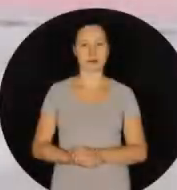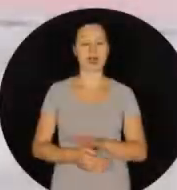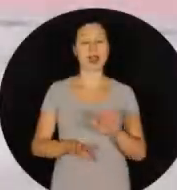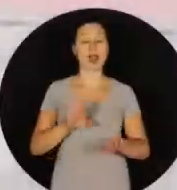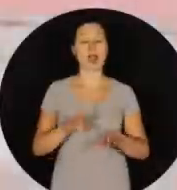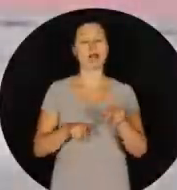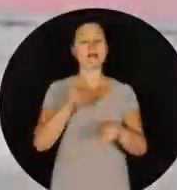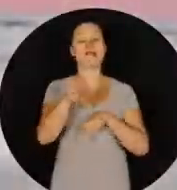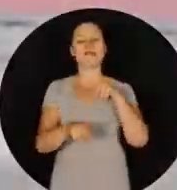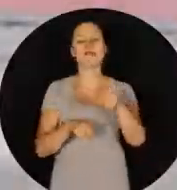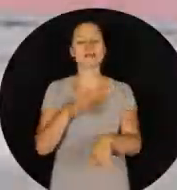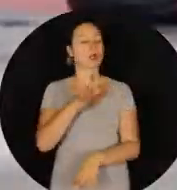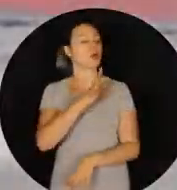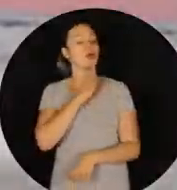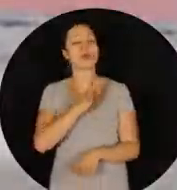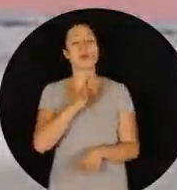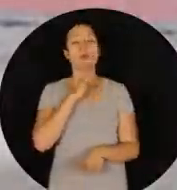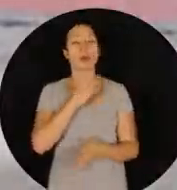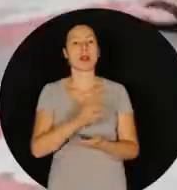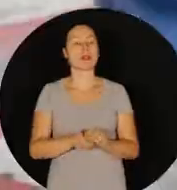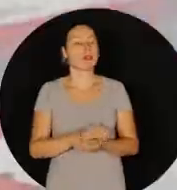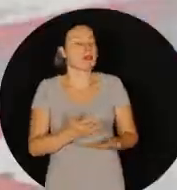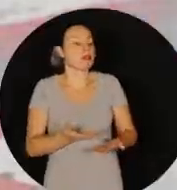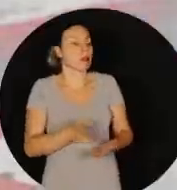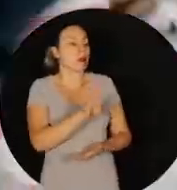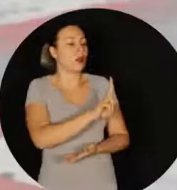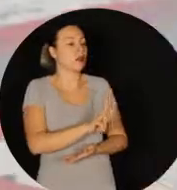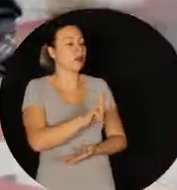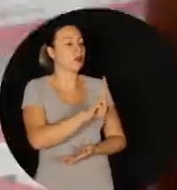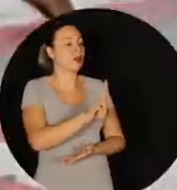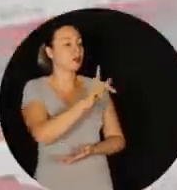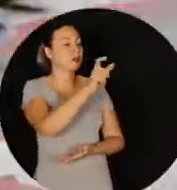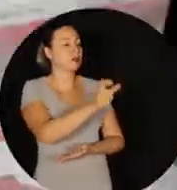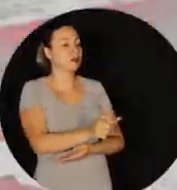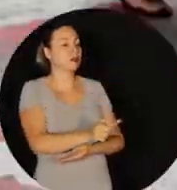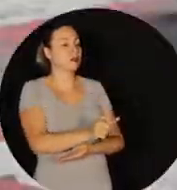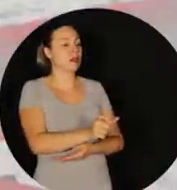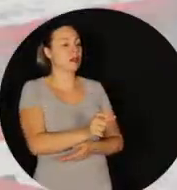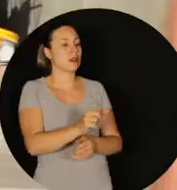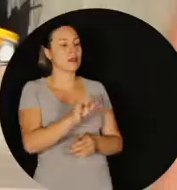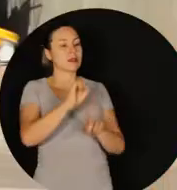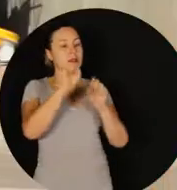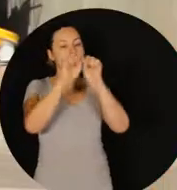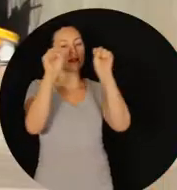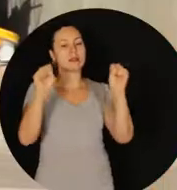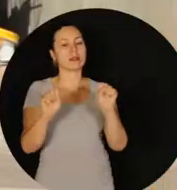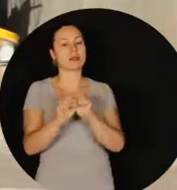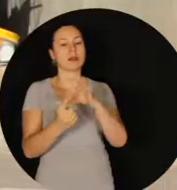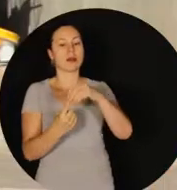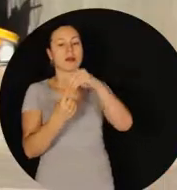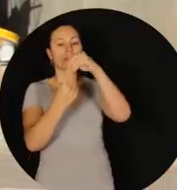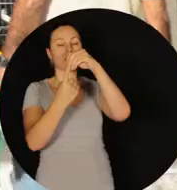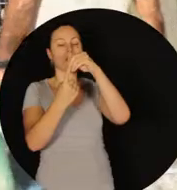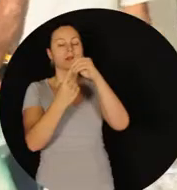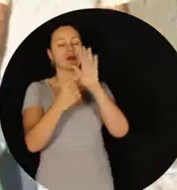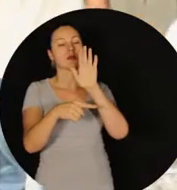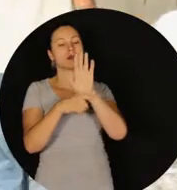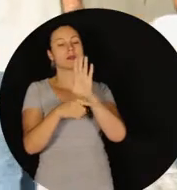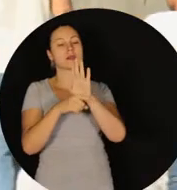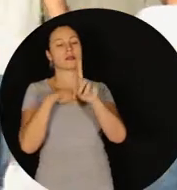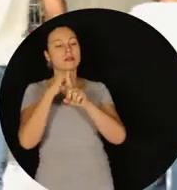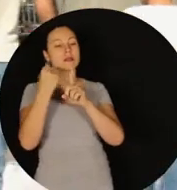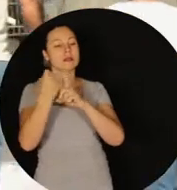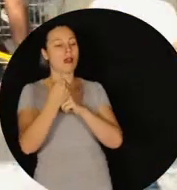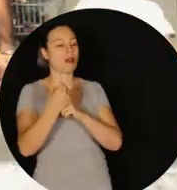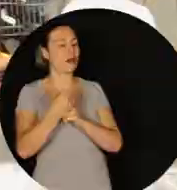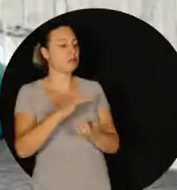Por desconhecimento de parte da população, muitos usuários e usuárias do Sistema Único de Assistência Social, os SUAS,